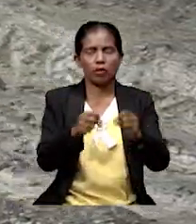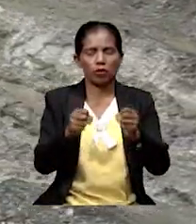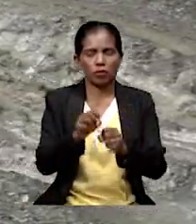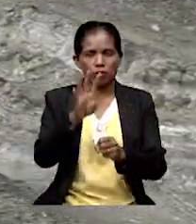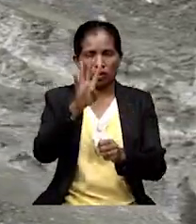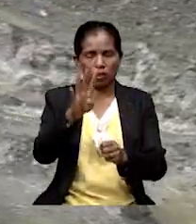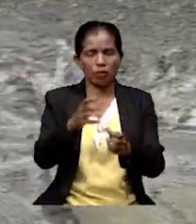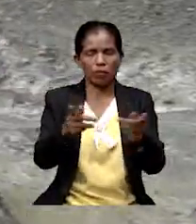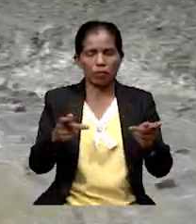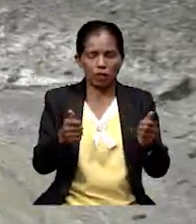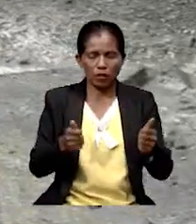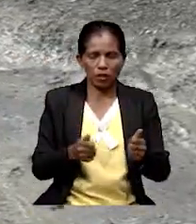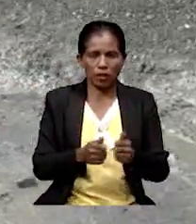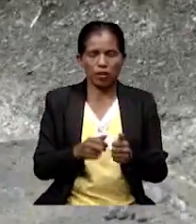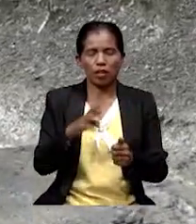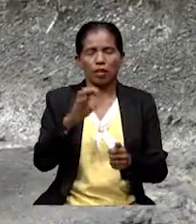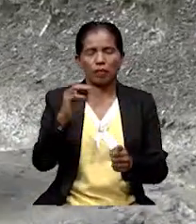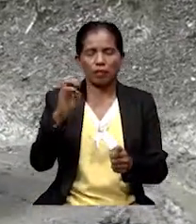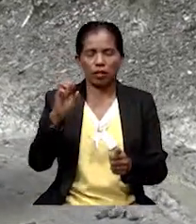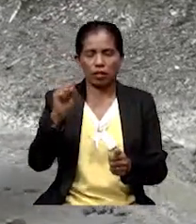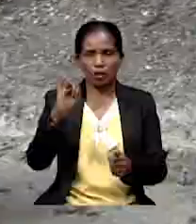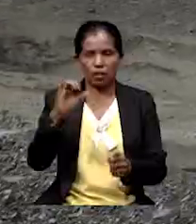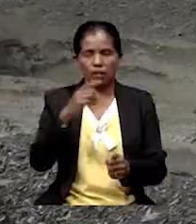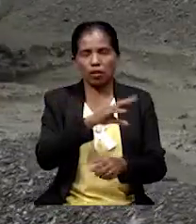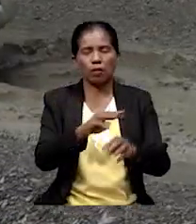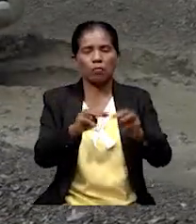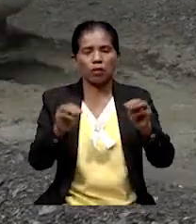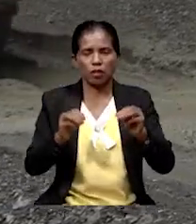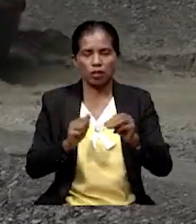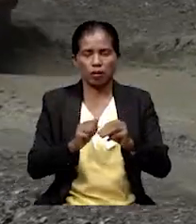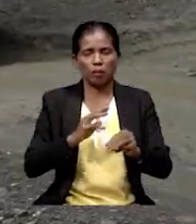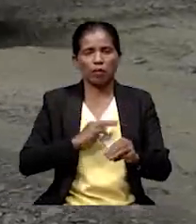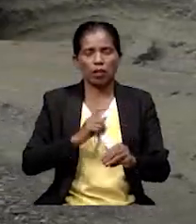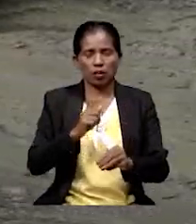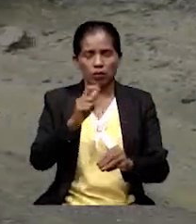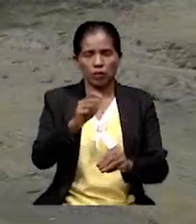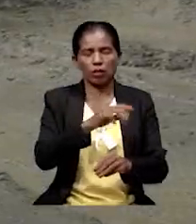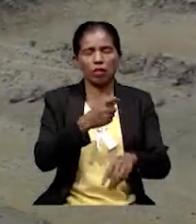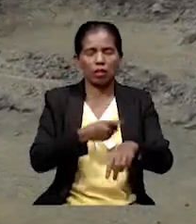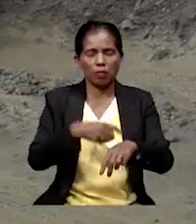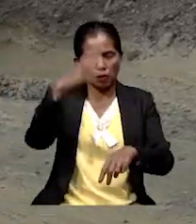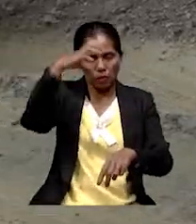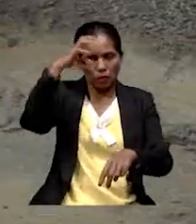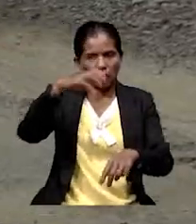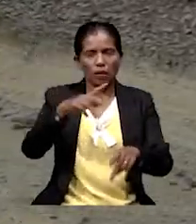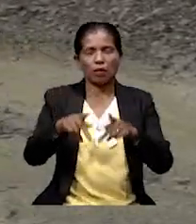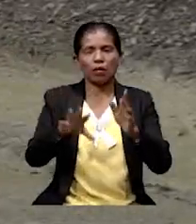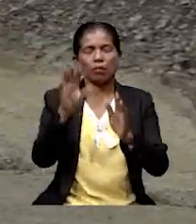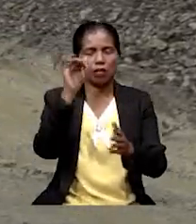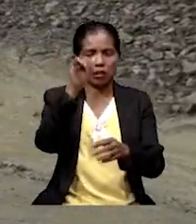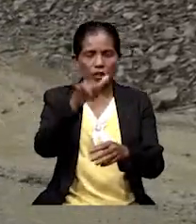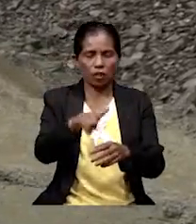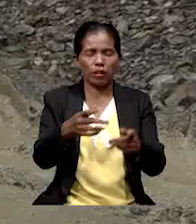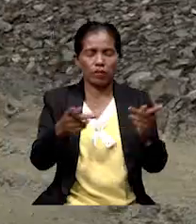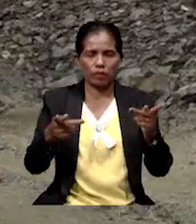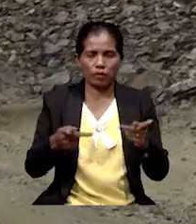posto administrativo remisiu no posto administrativo laklo municipio Manatutu. Mai be ia tempo udan comunidade ne be mak hela ia suku